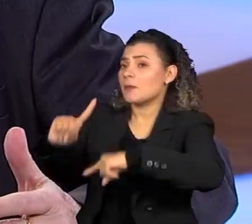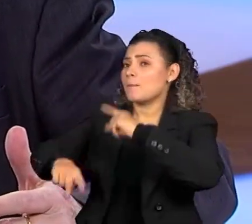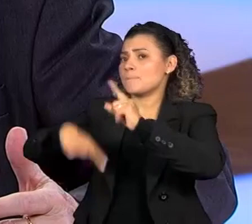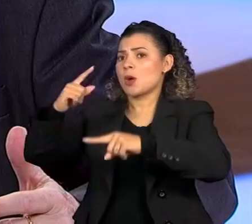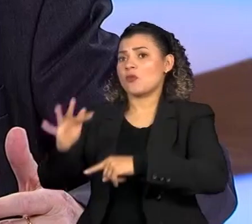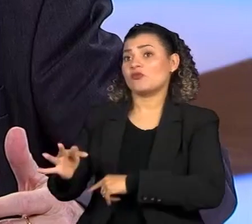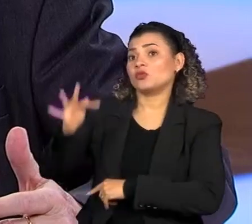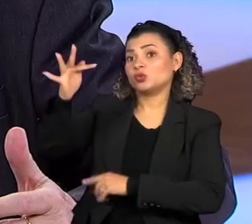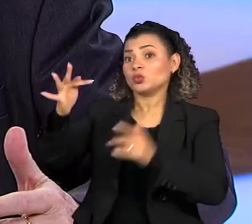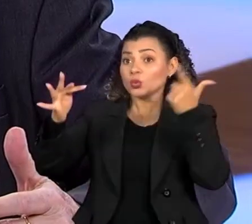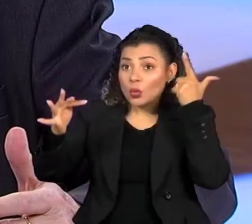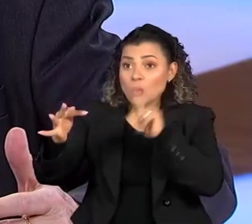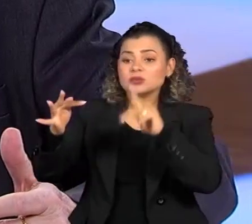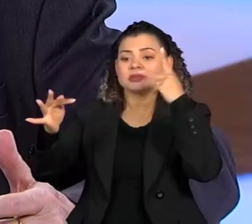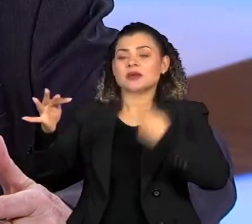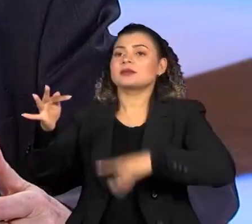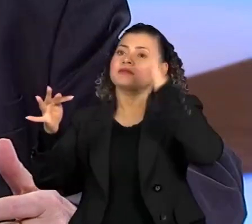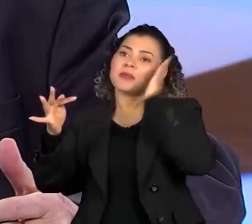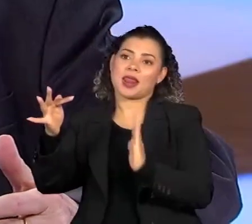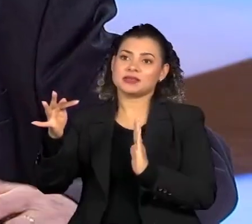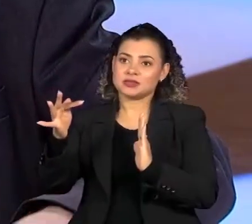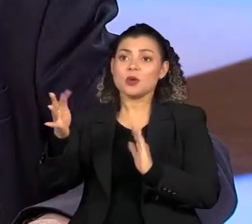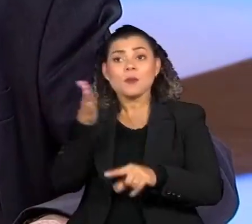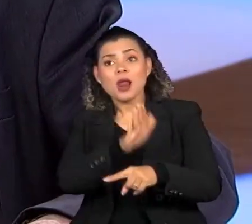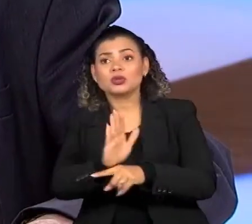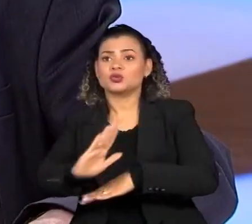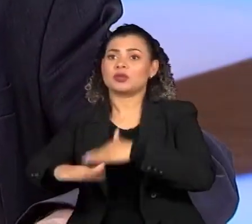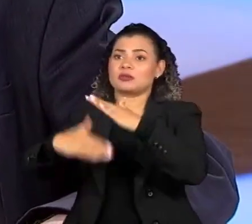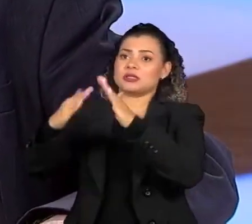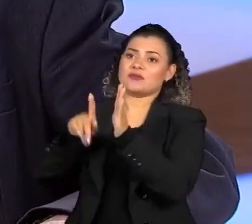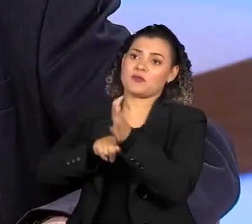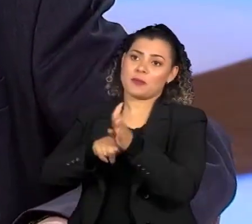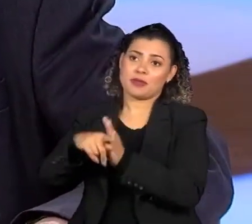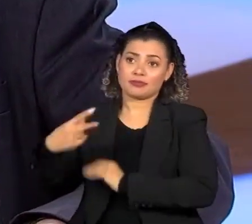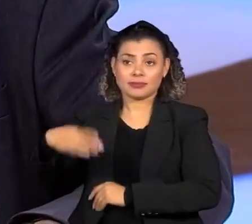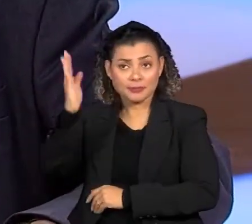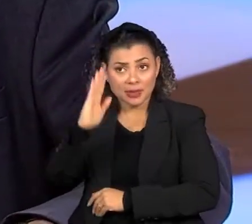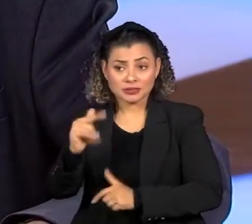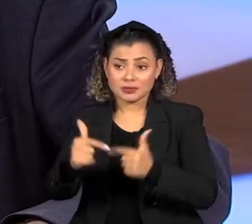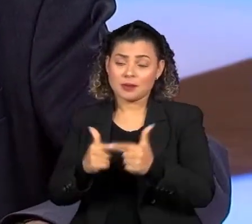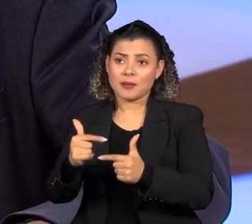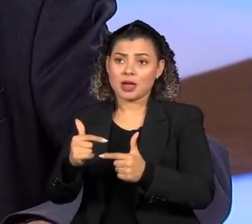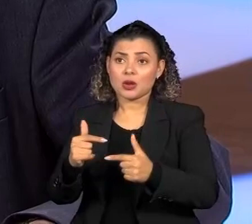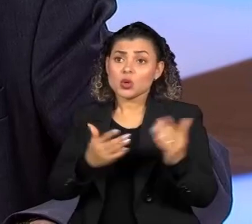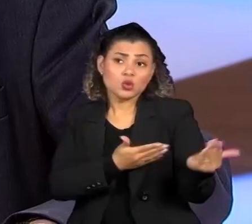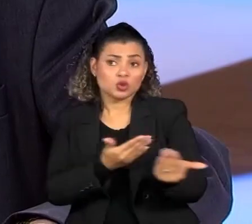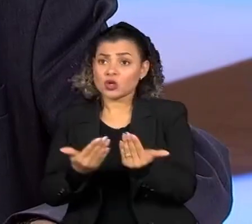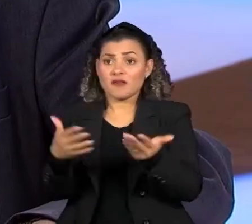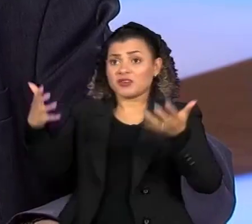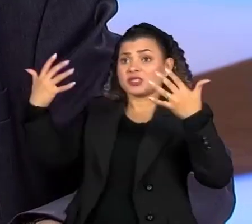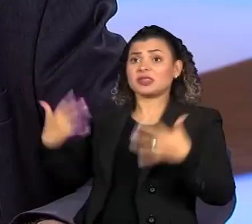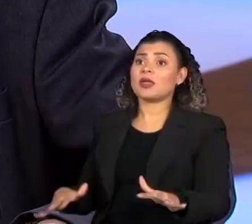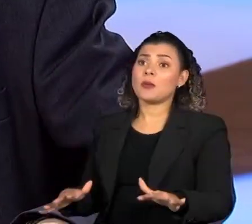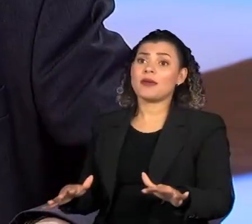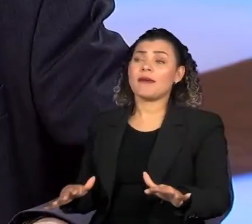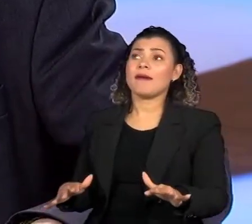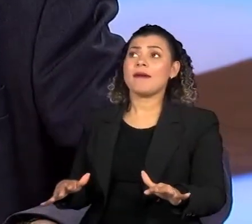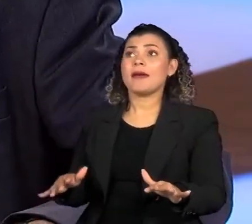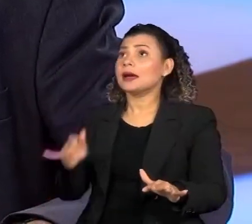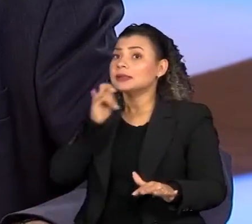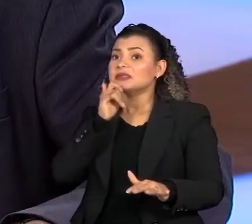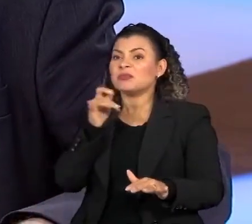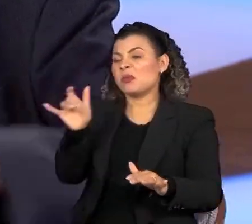saibam que poderão ter um futuro brilhante e contribuir para o desenvolvimento eles não querem ficar mais fazendo coisas